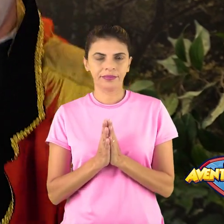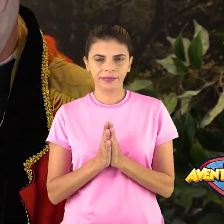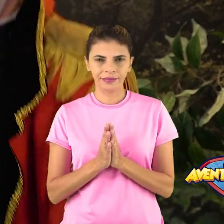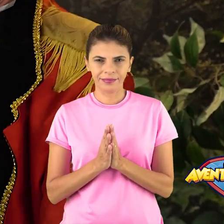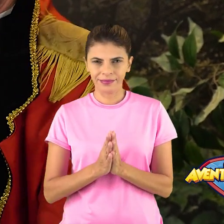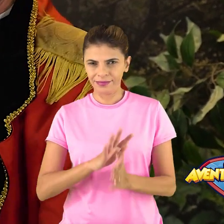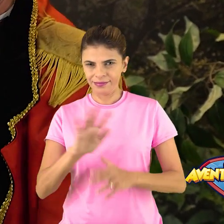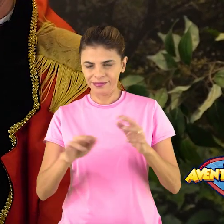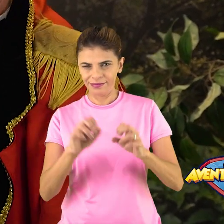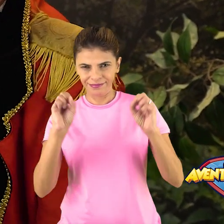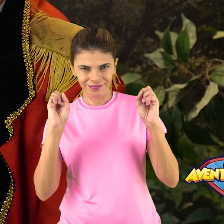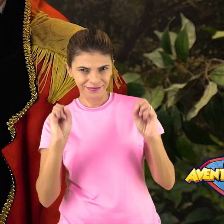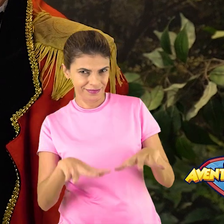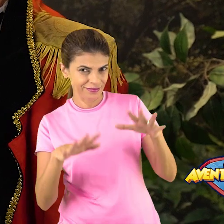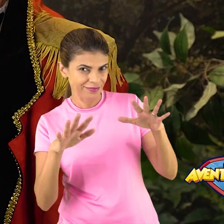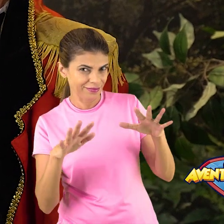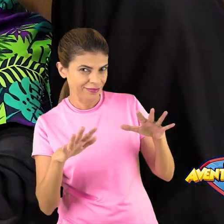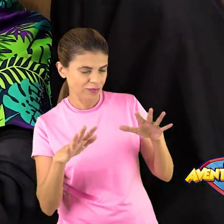Abracadabra!